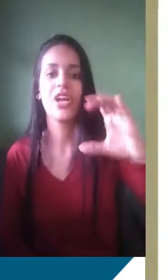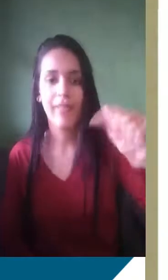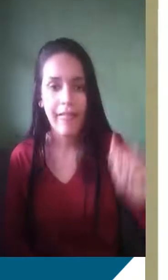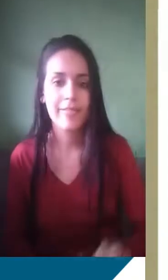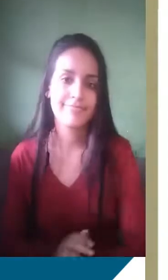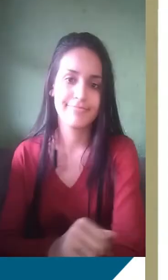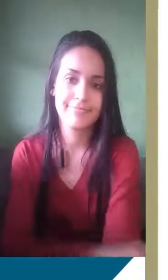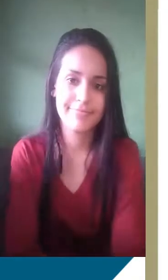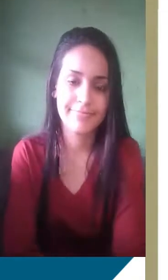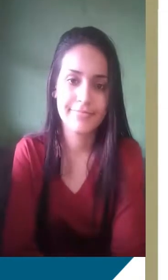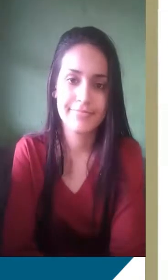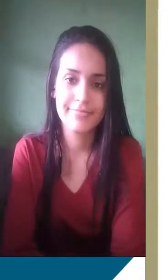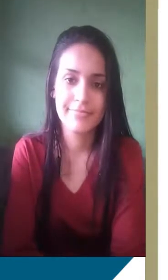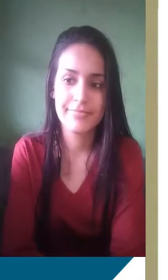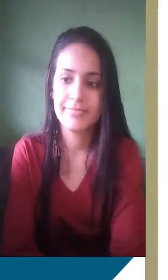diziam.